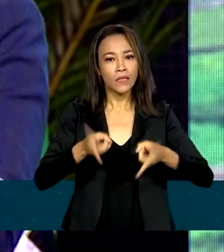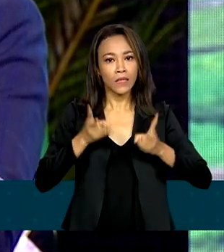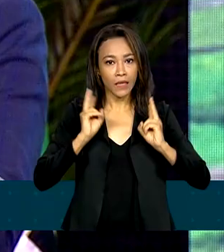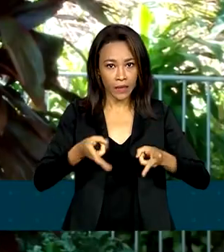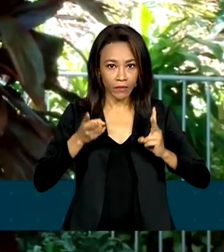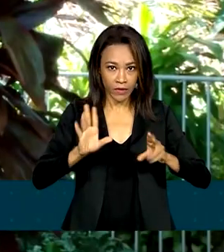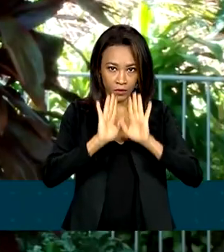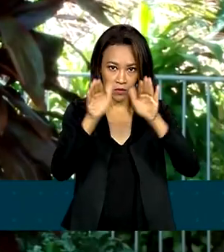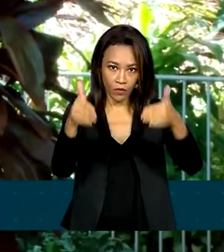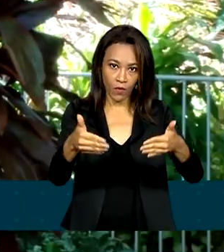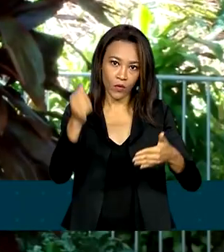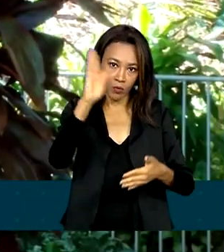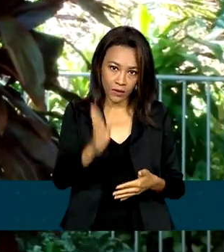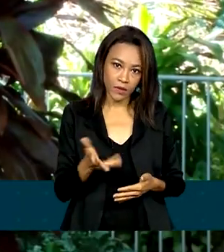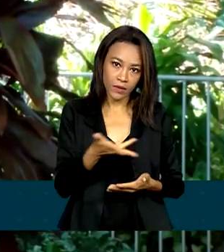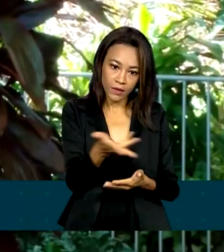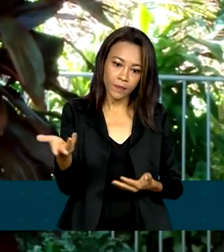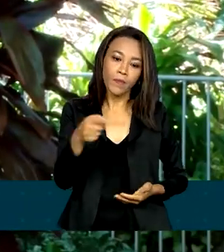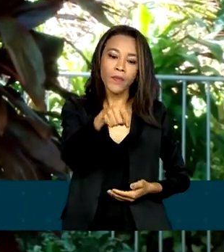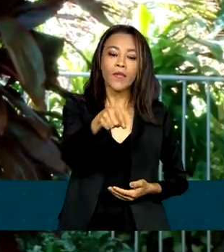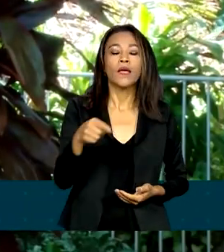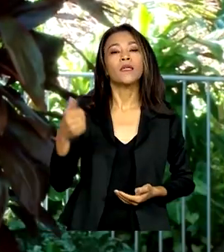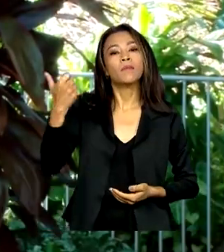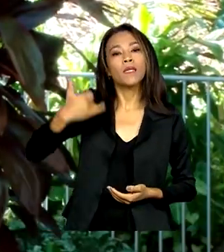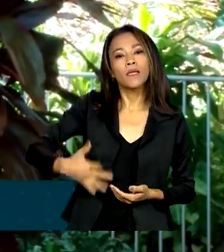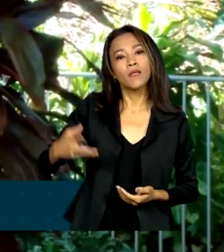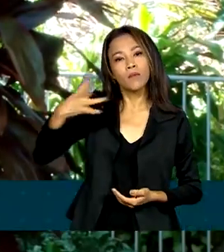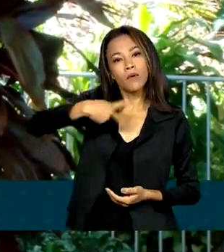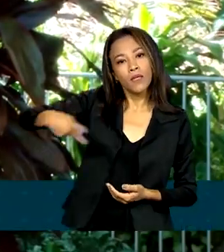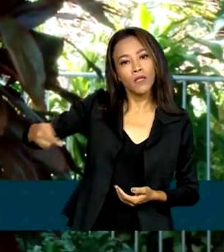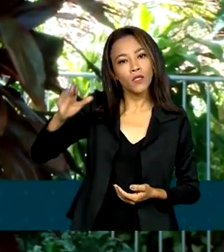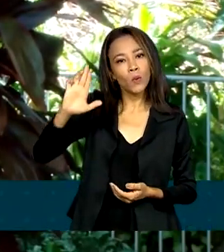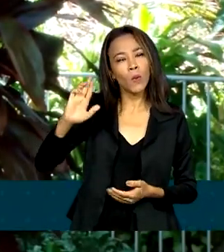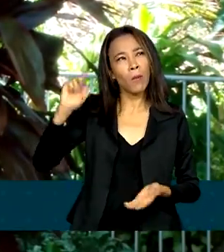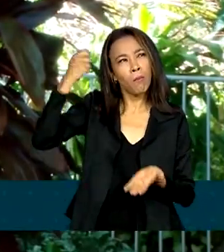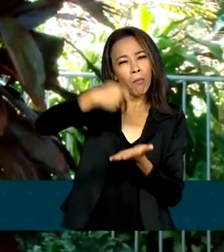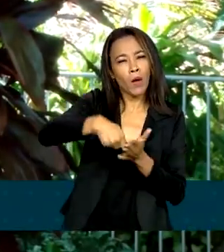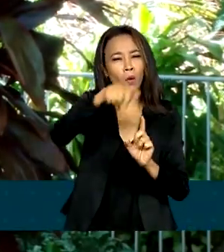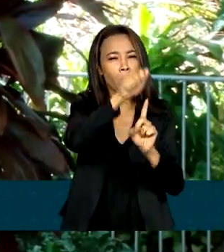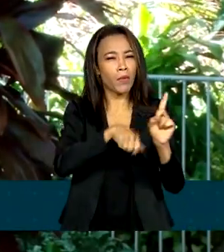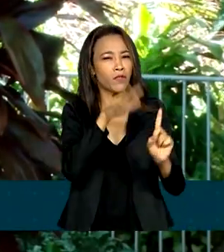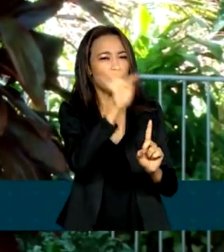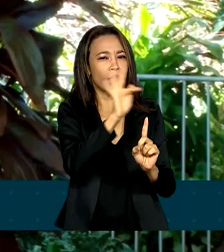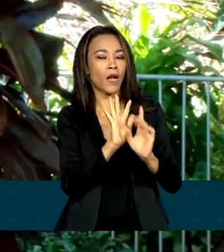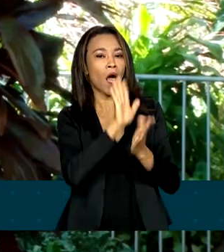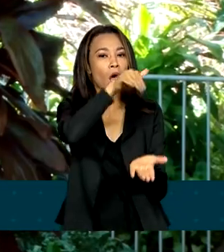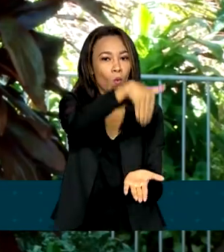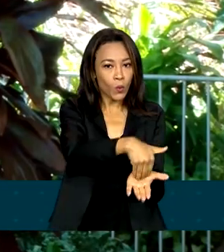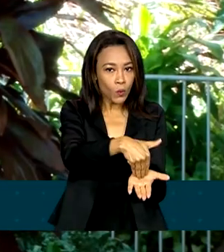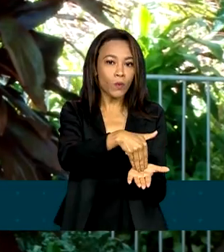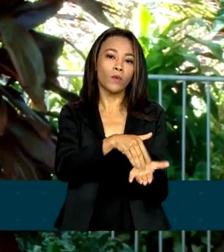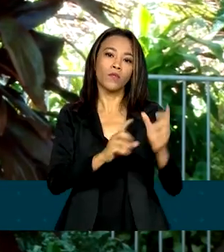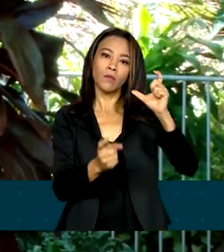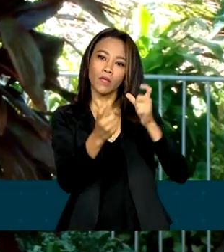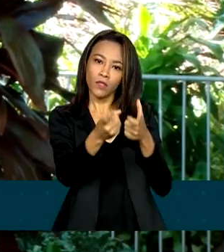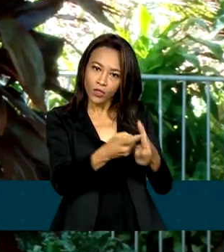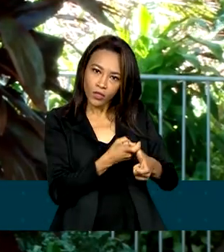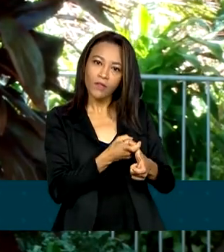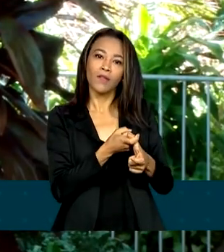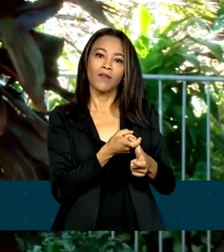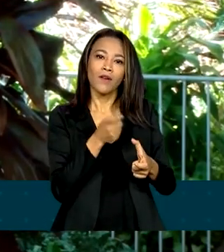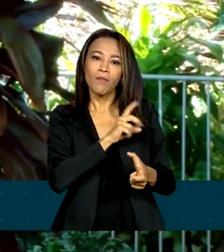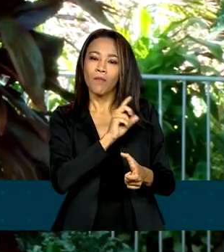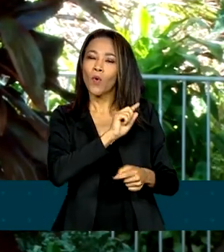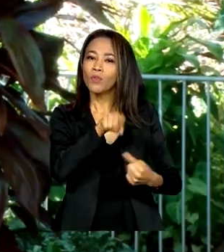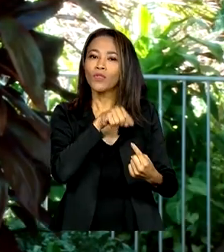do Brasil. O presidente Lula lembrou que Itaipu pagou em fevereiro a última parcela da dívida para construir a usina,